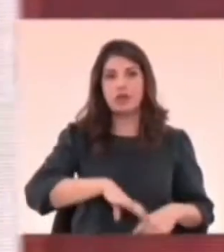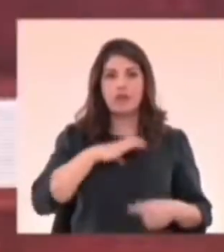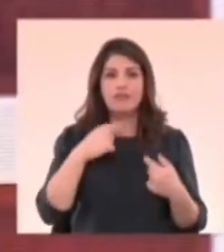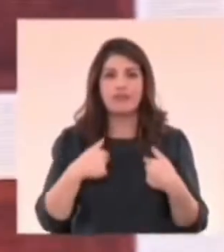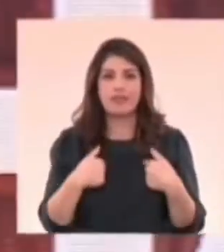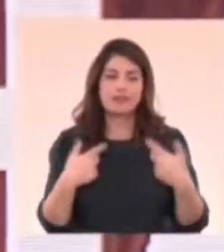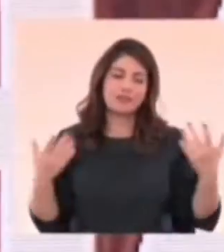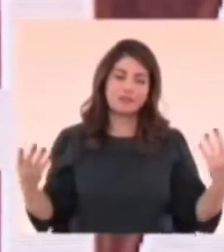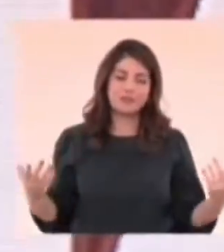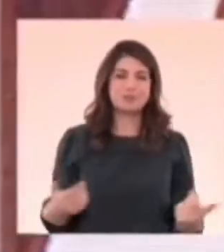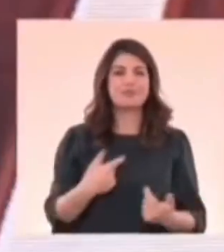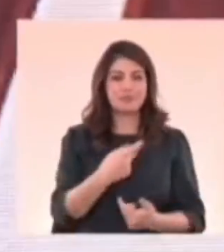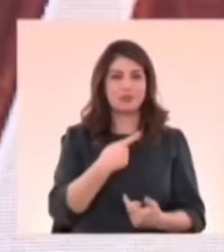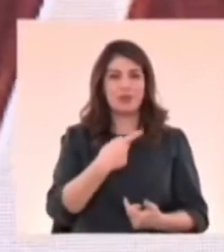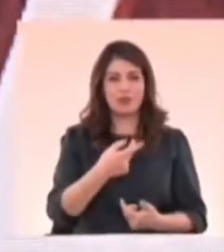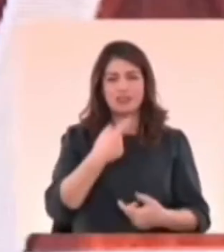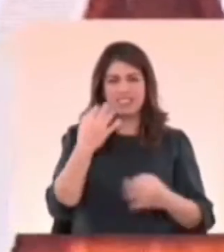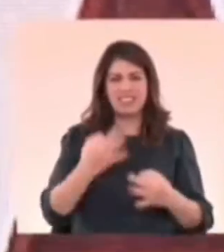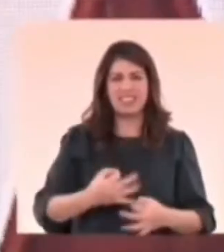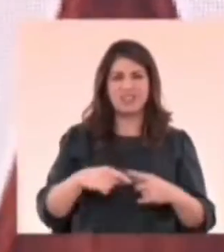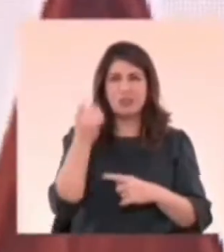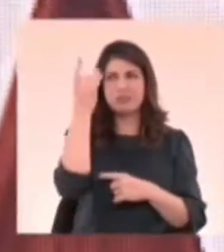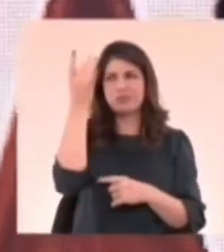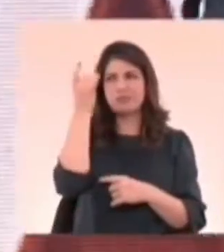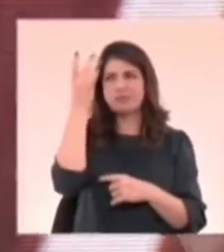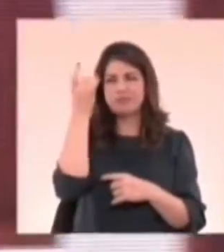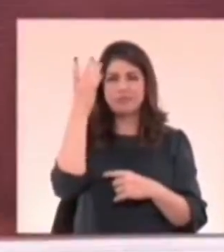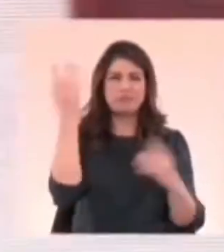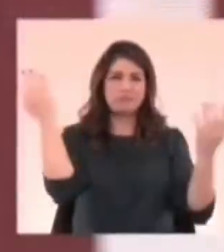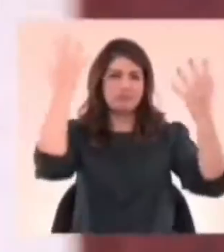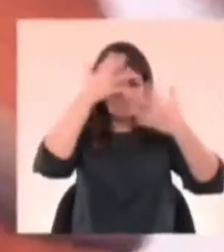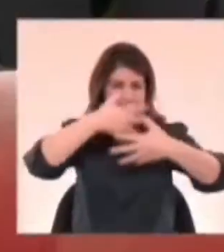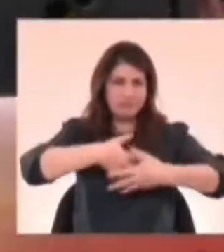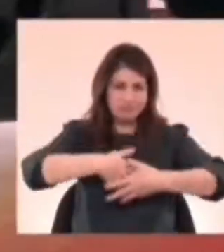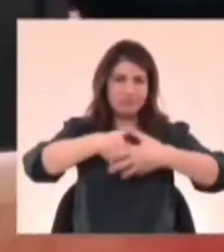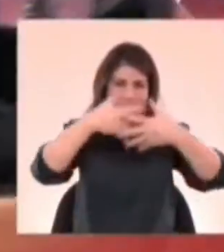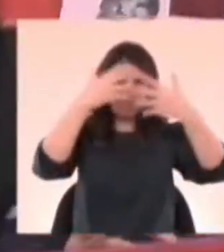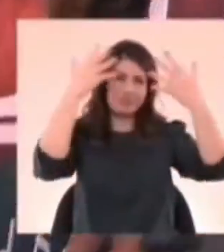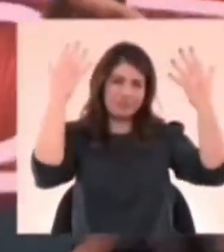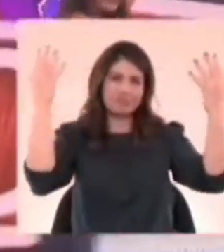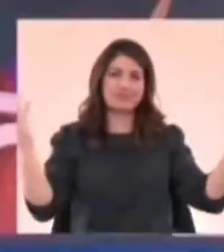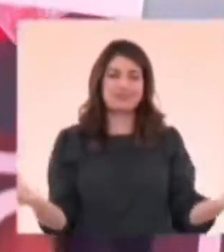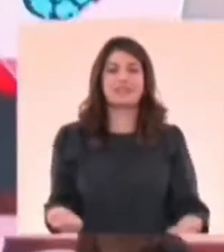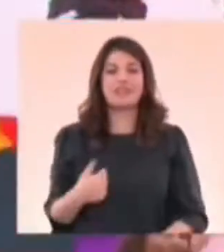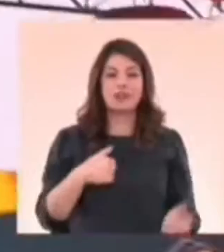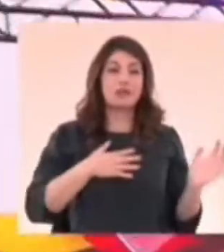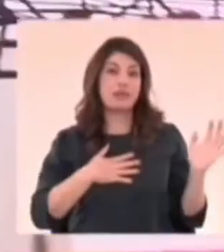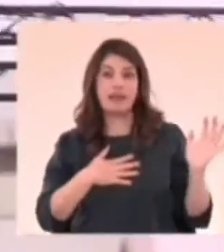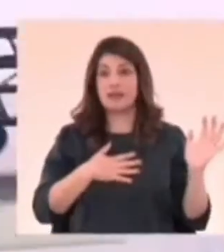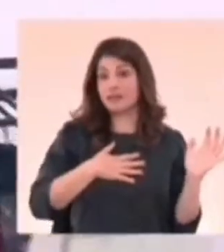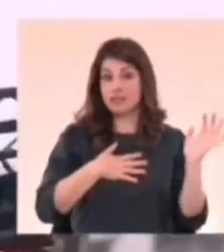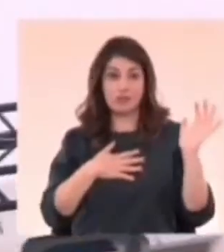bem que nós vamos curtir até os ia ficar vou ficar com lado aqui